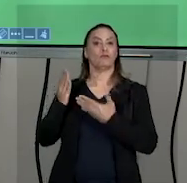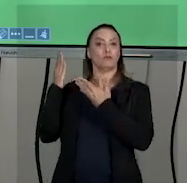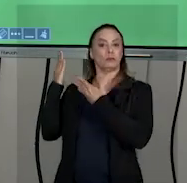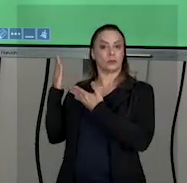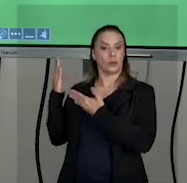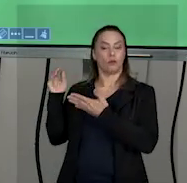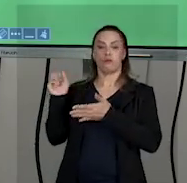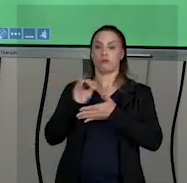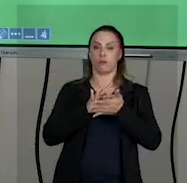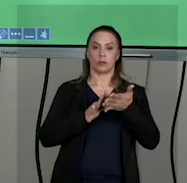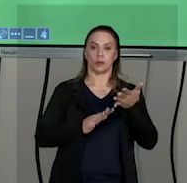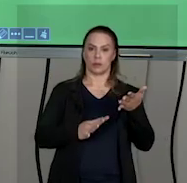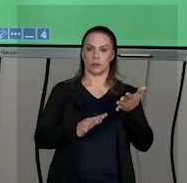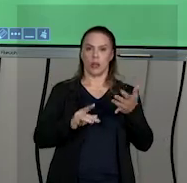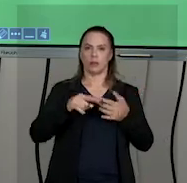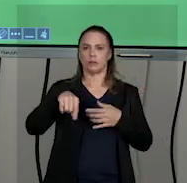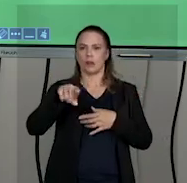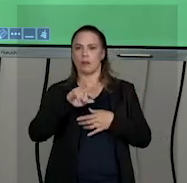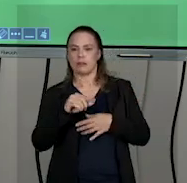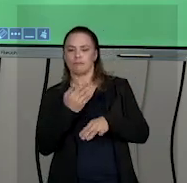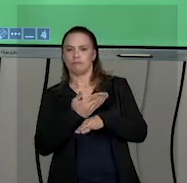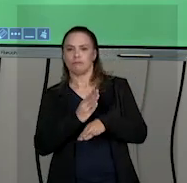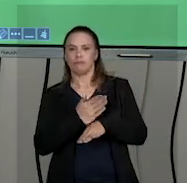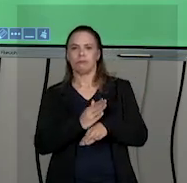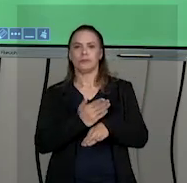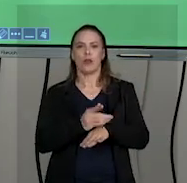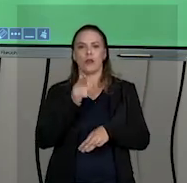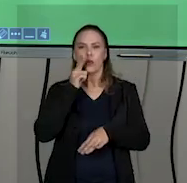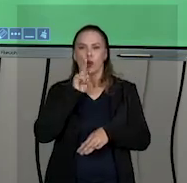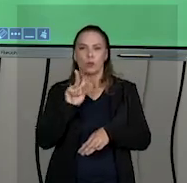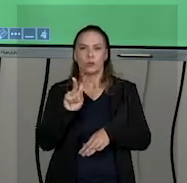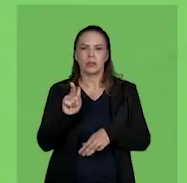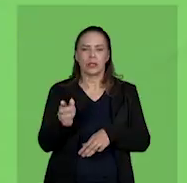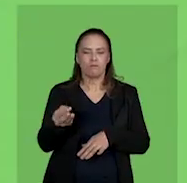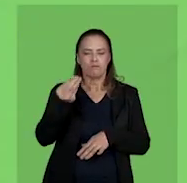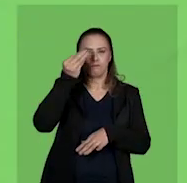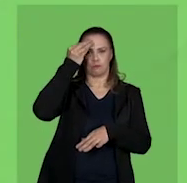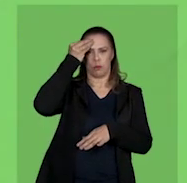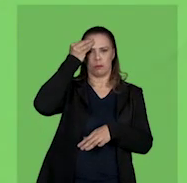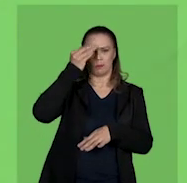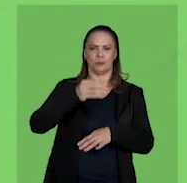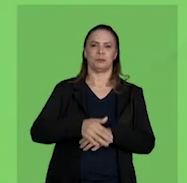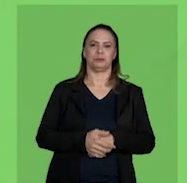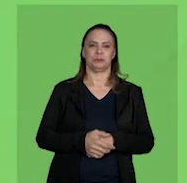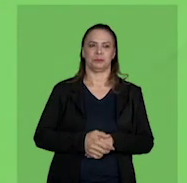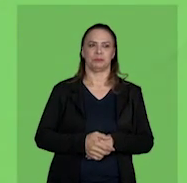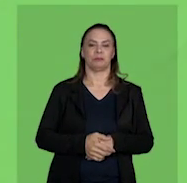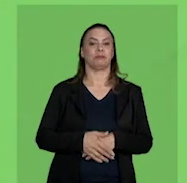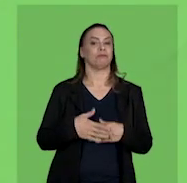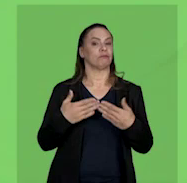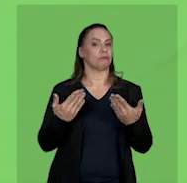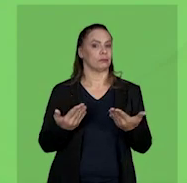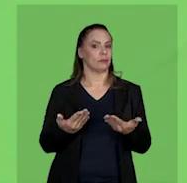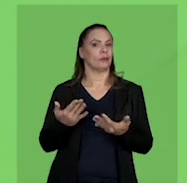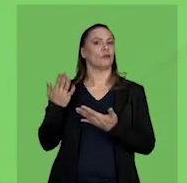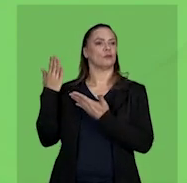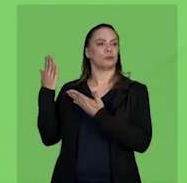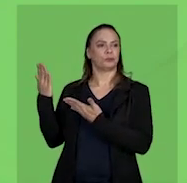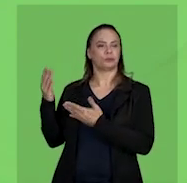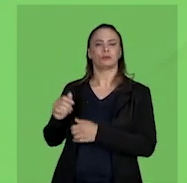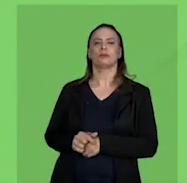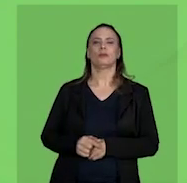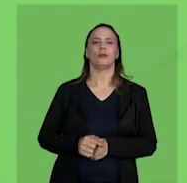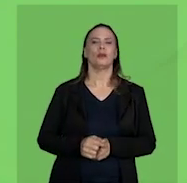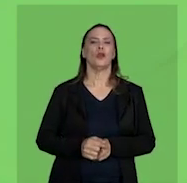para a gente poder fixar melhor esse conteúdo. Então, seguinte, os diversos sistemas de